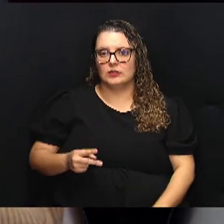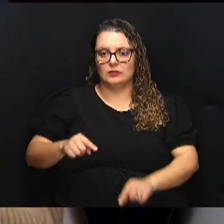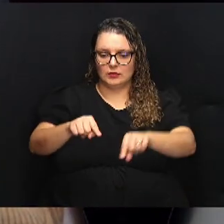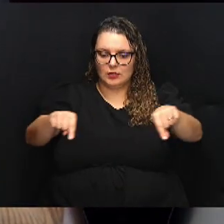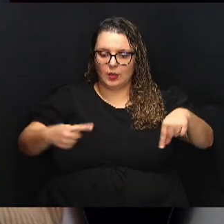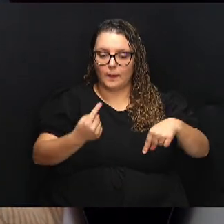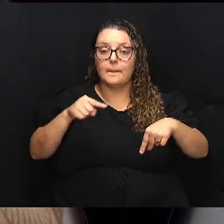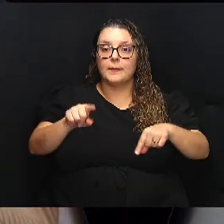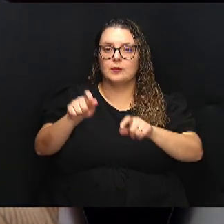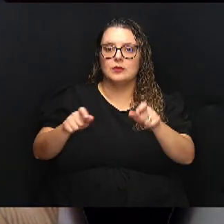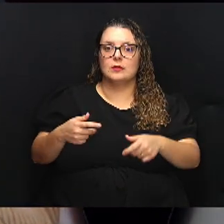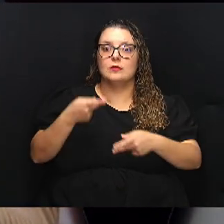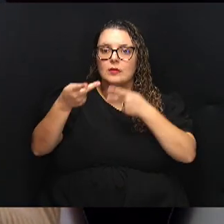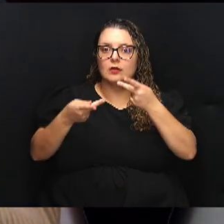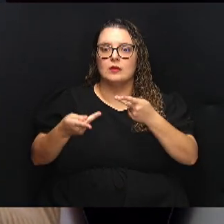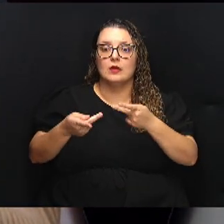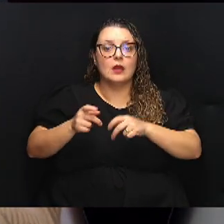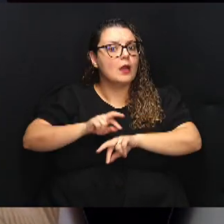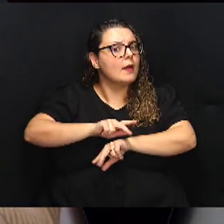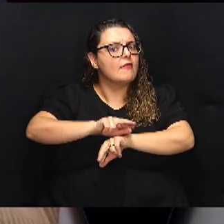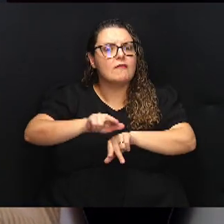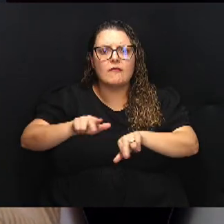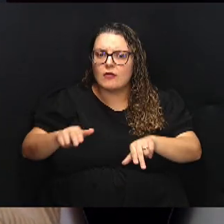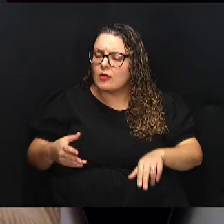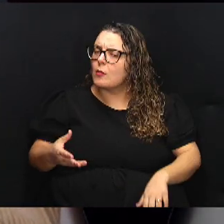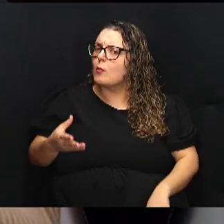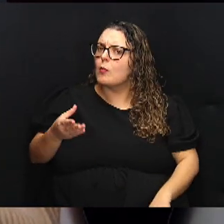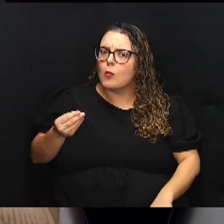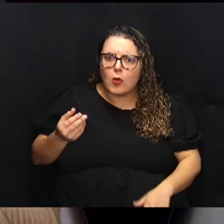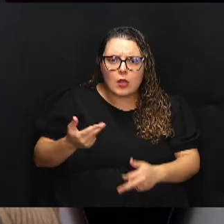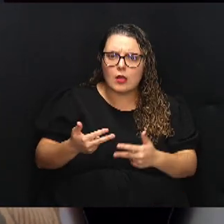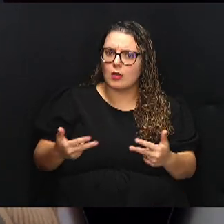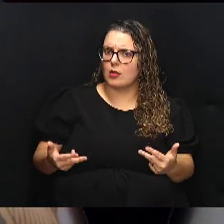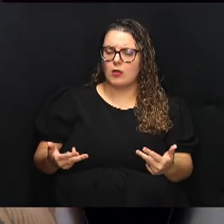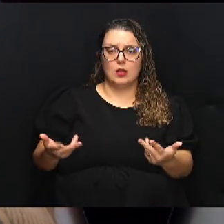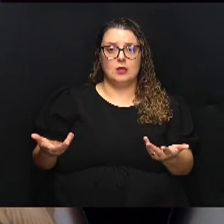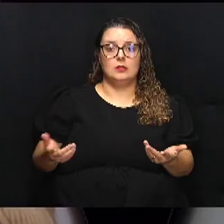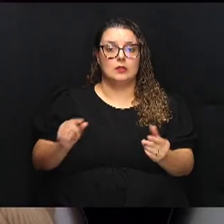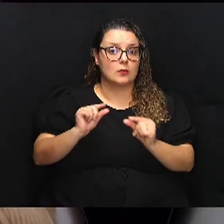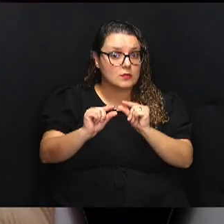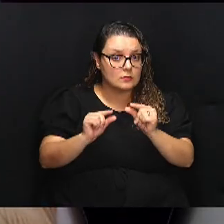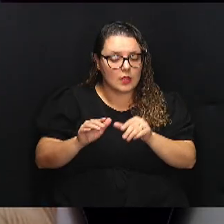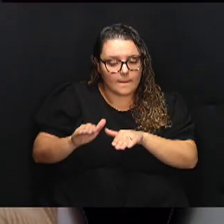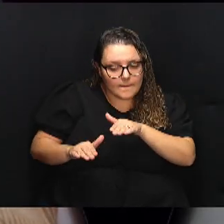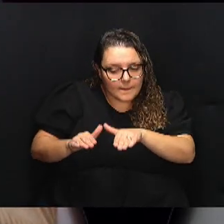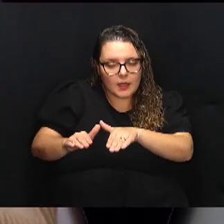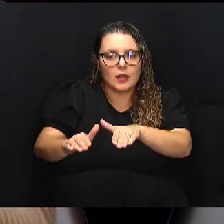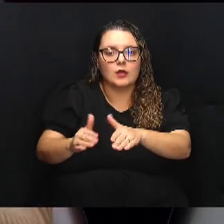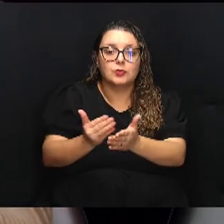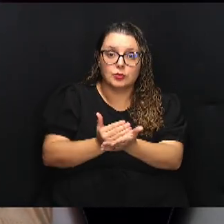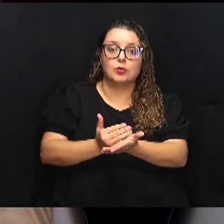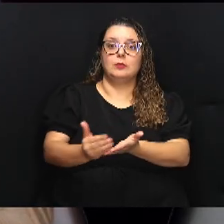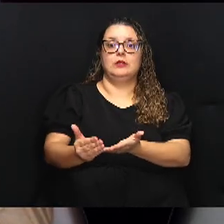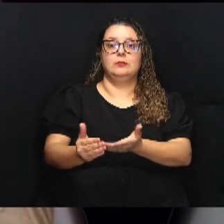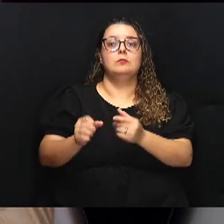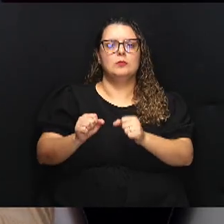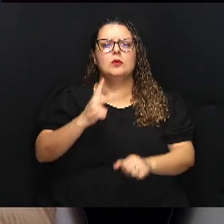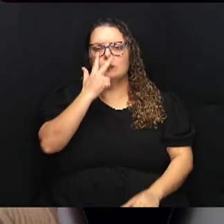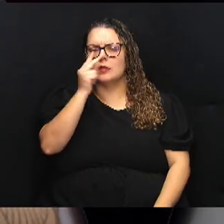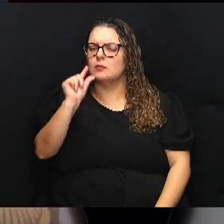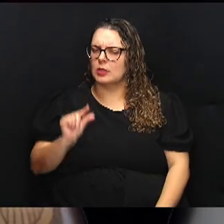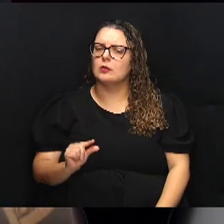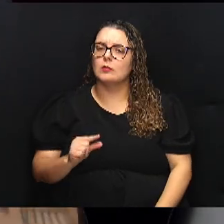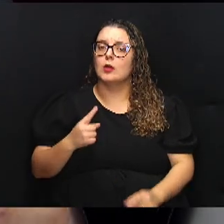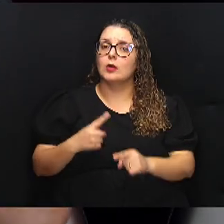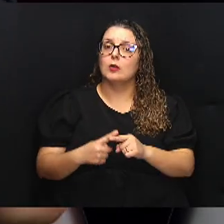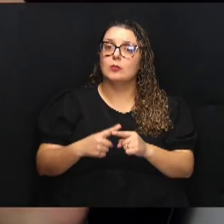elas. É Olha muita aí. coisa. É Uhum. muita coisa. Então, esses pequenos passos que você dá no começo podem parecer pequeno, porque você está